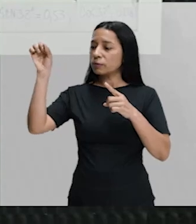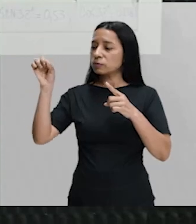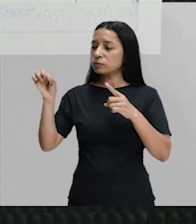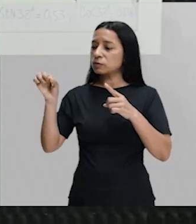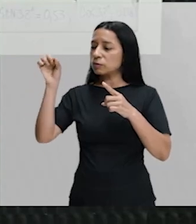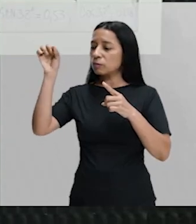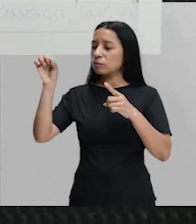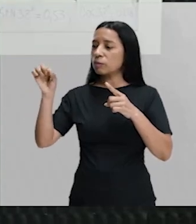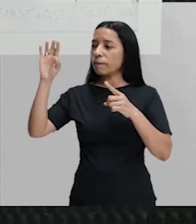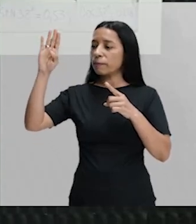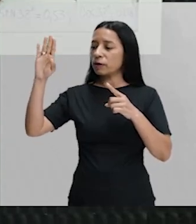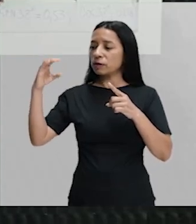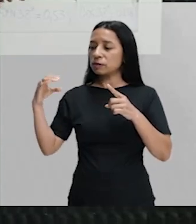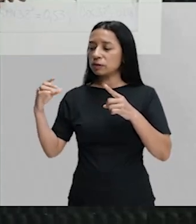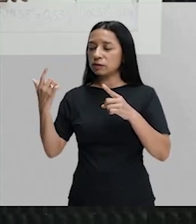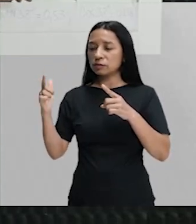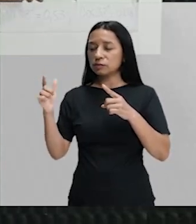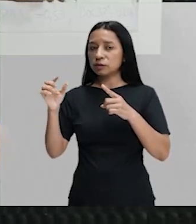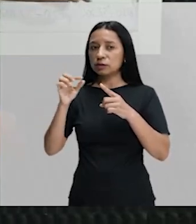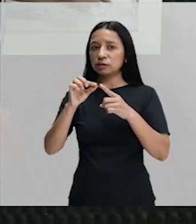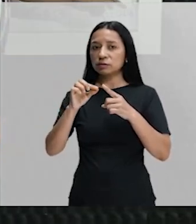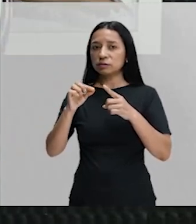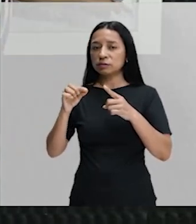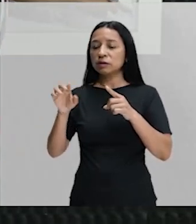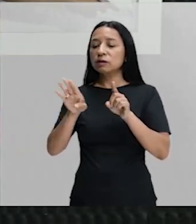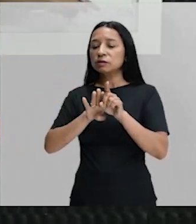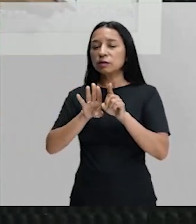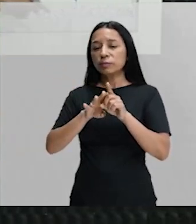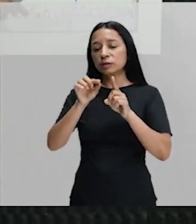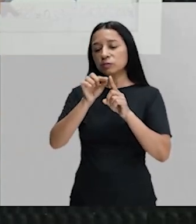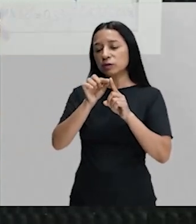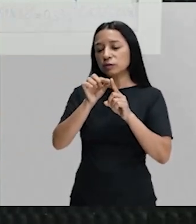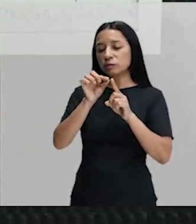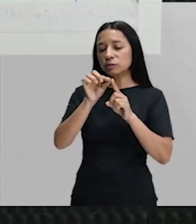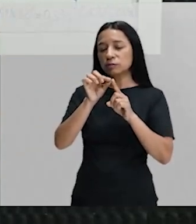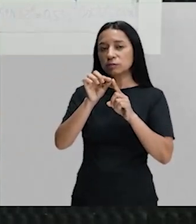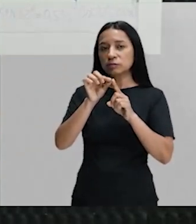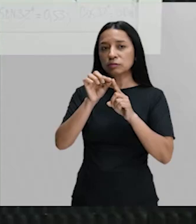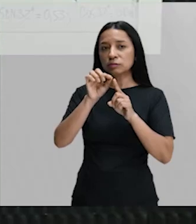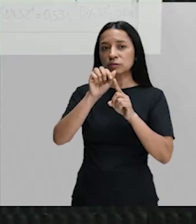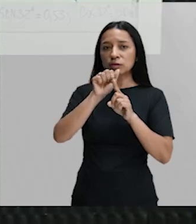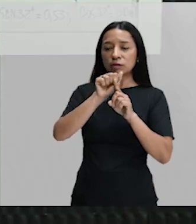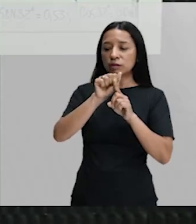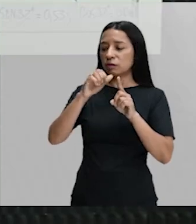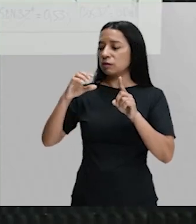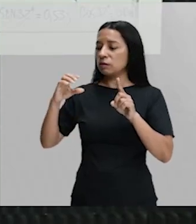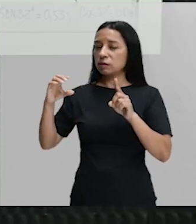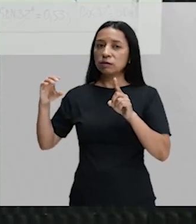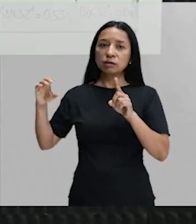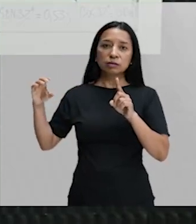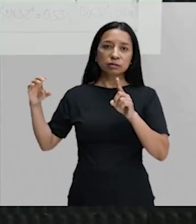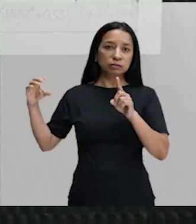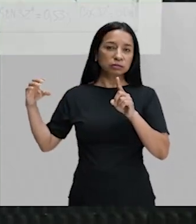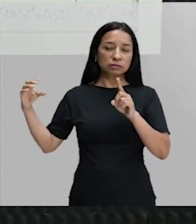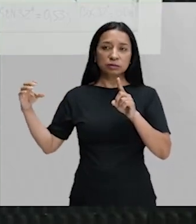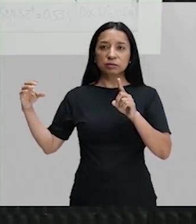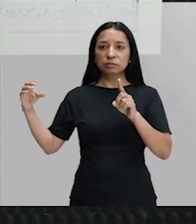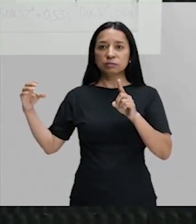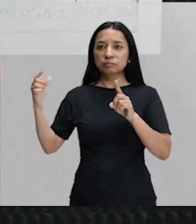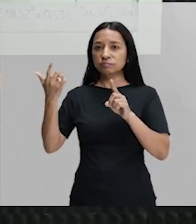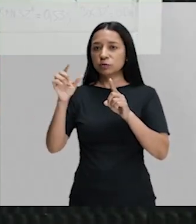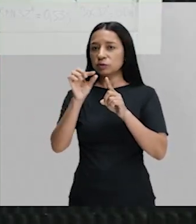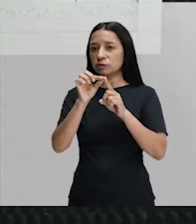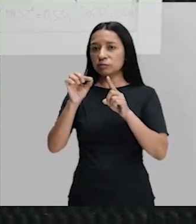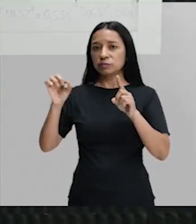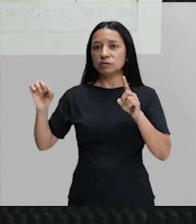x. Eu não tenho essa medida aqui, ó, que vai de A a C, que é um cateto. Eu não tenho.